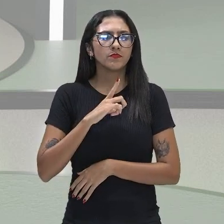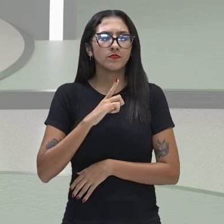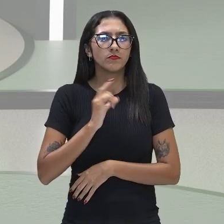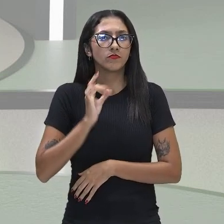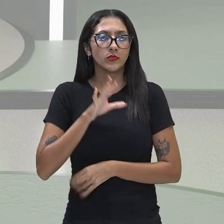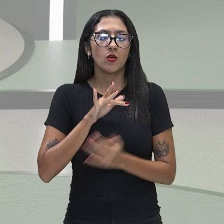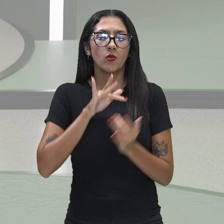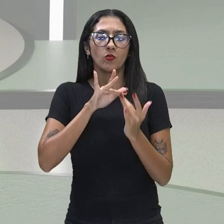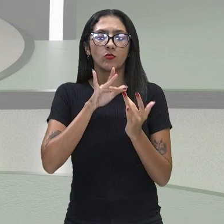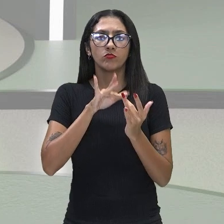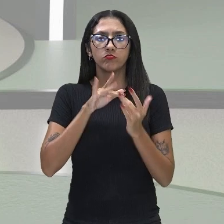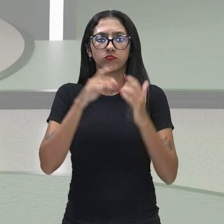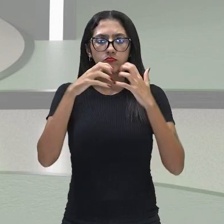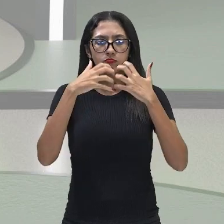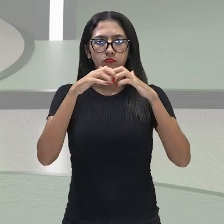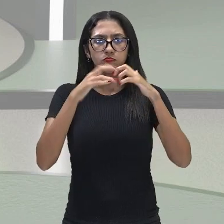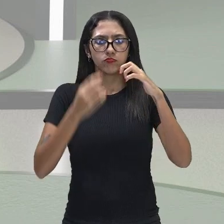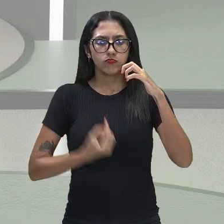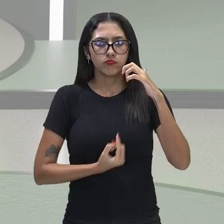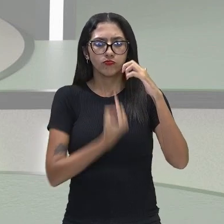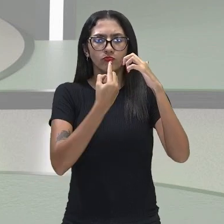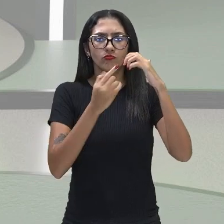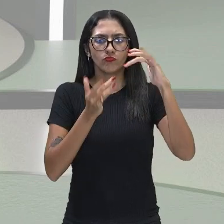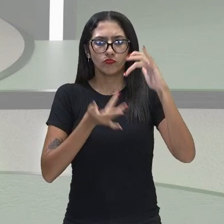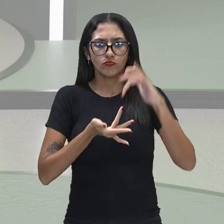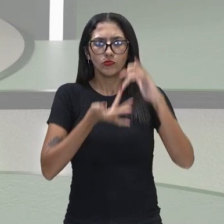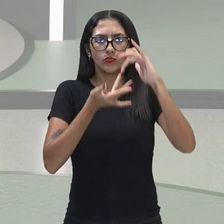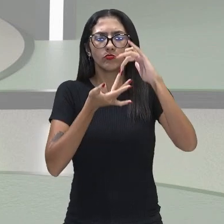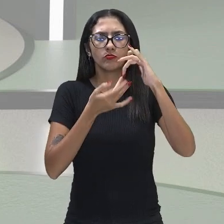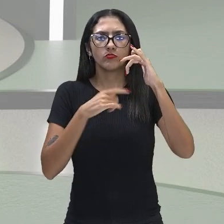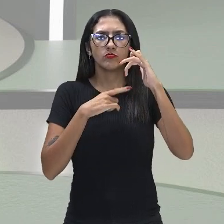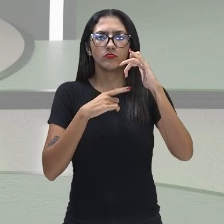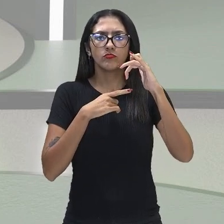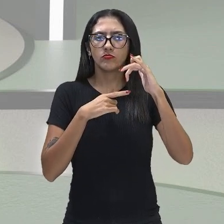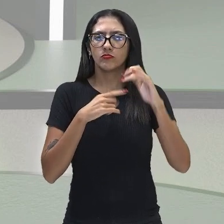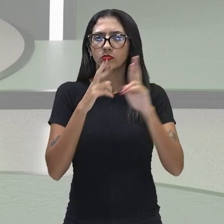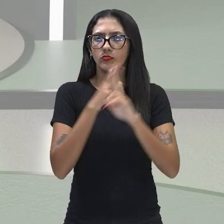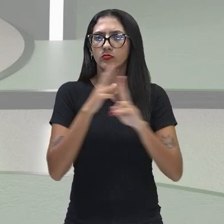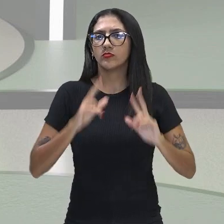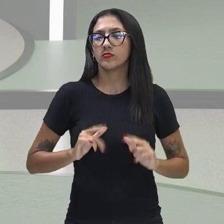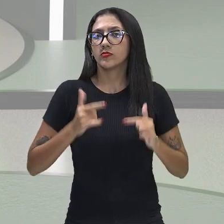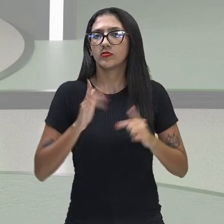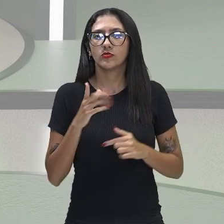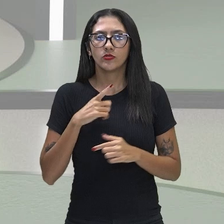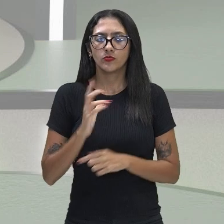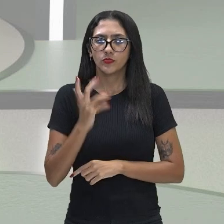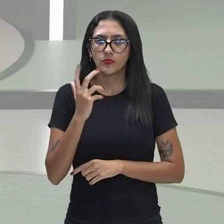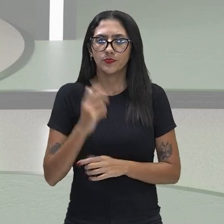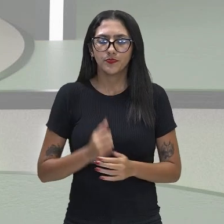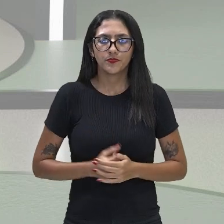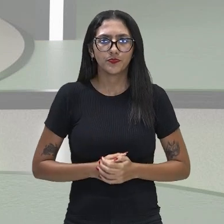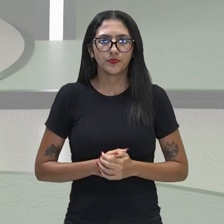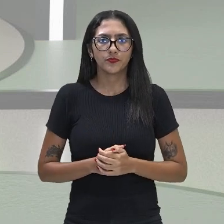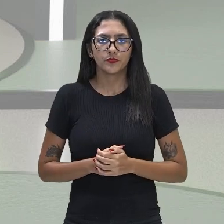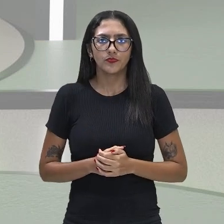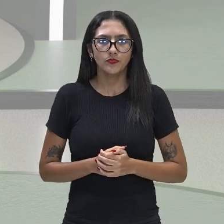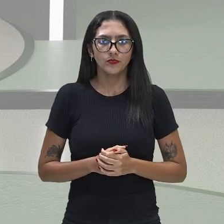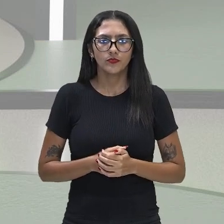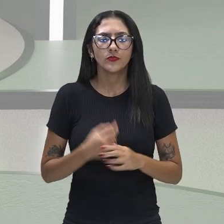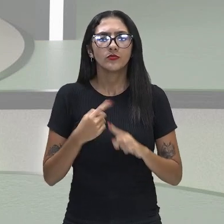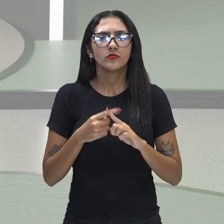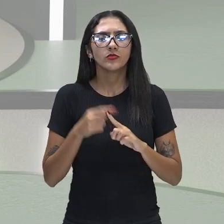ao cérebro após a resposta ter sido gerada. Isso acontece porque esses atos são uma